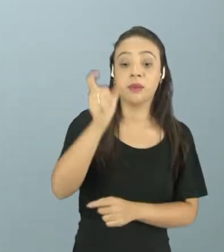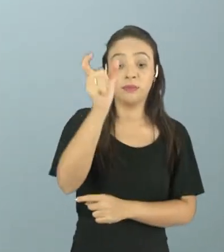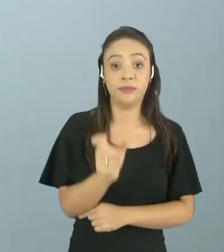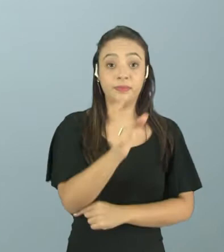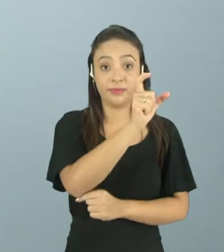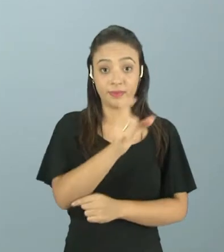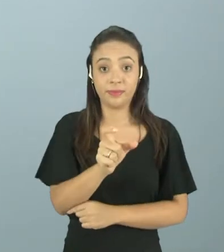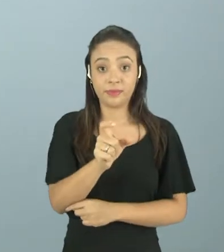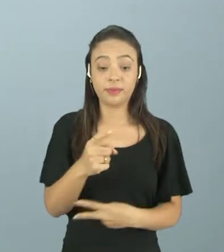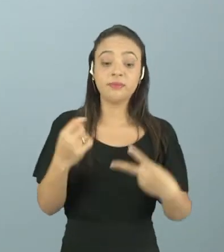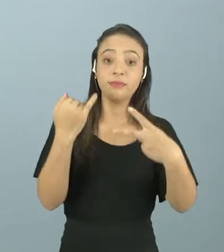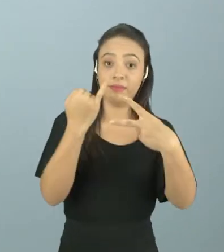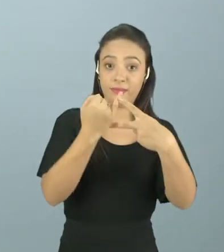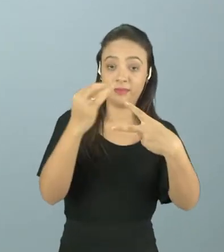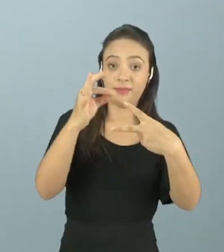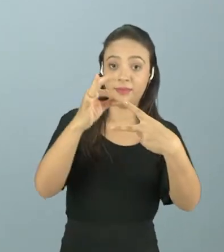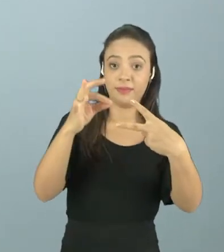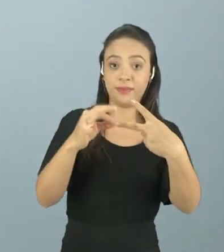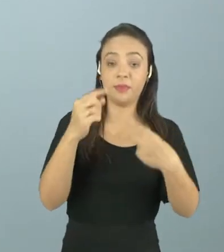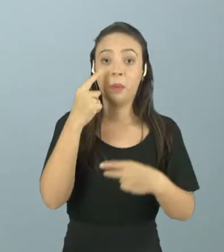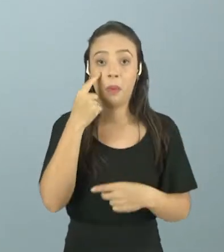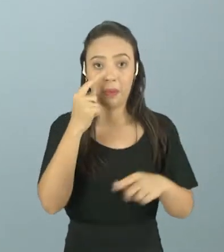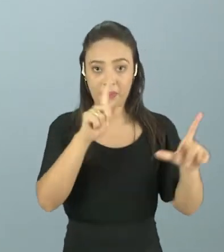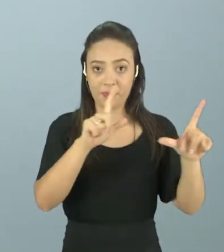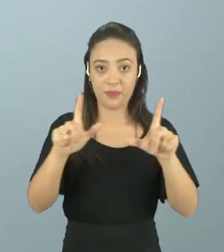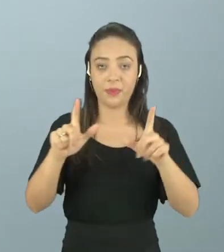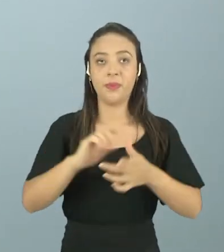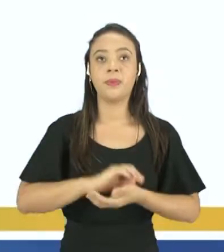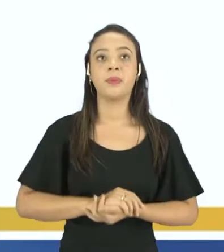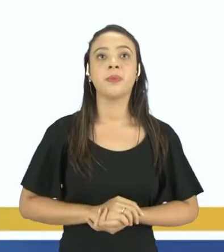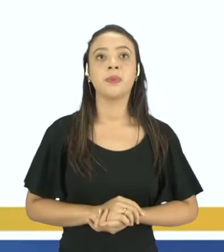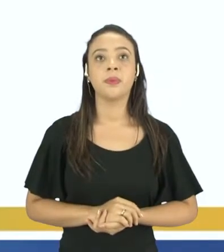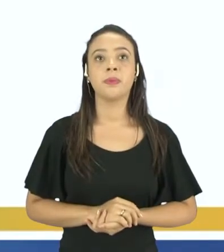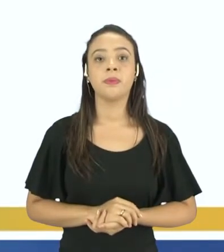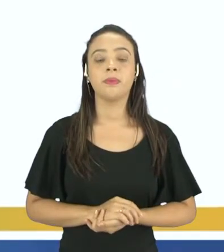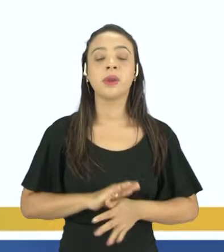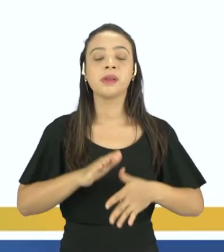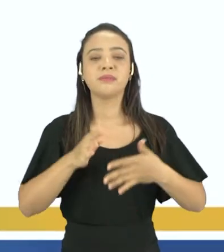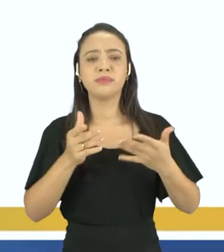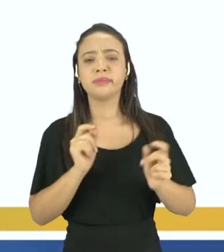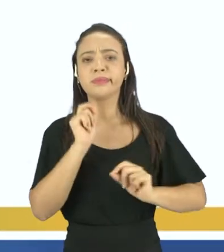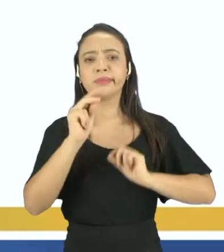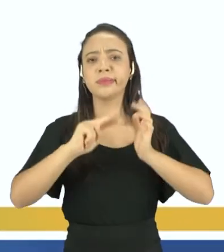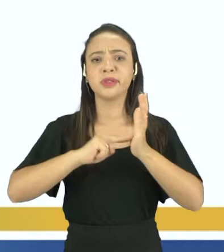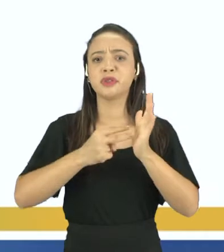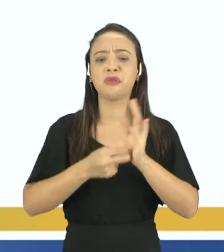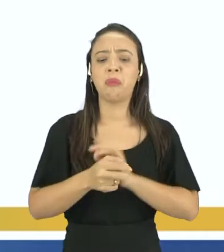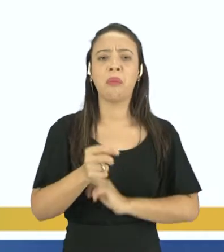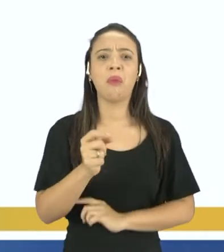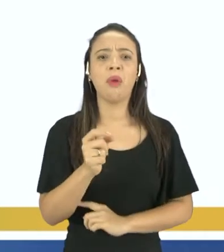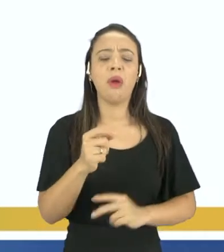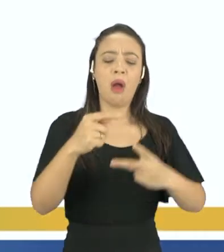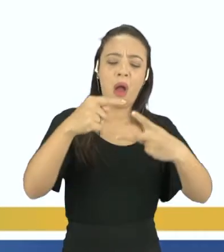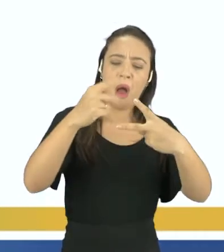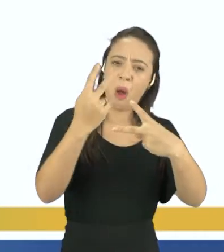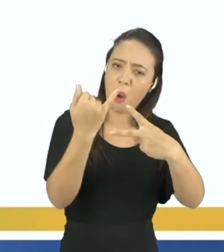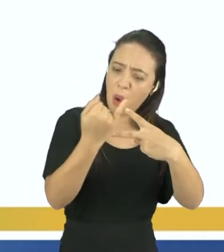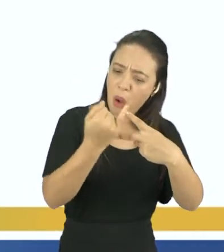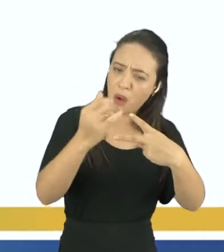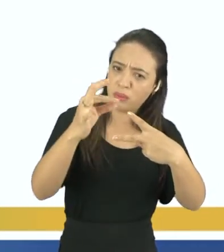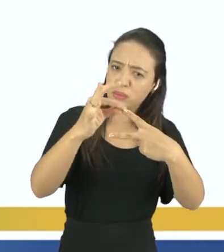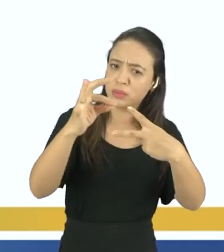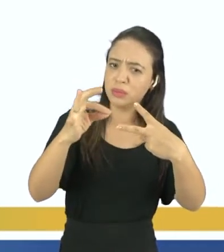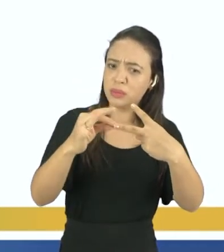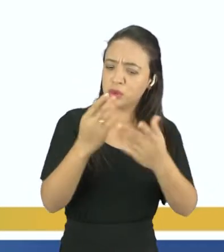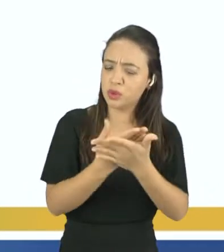diagonais de um polígono então Acompanha comigo no slide 1 Tá bom o que que são os polígonos aí que nós vimos na aula passada